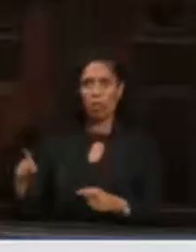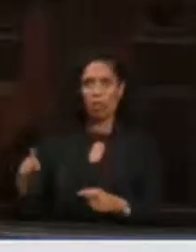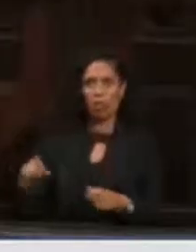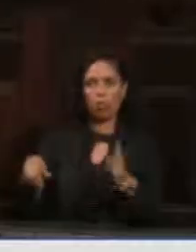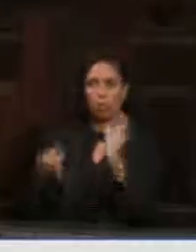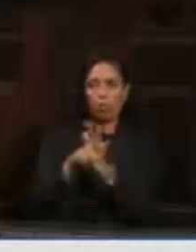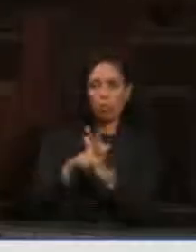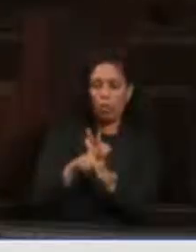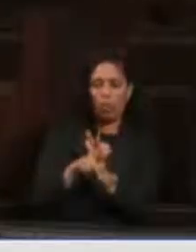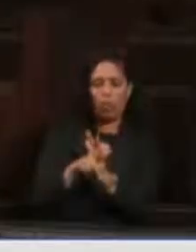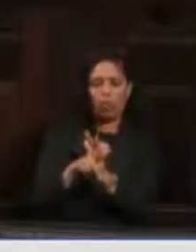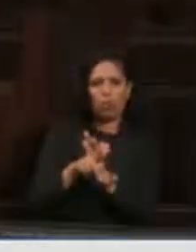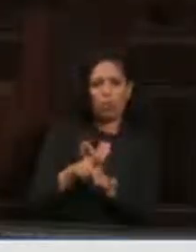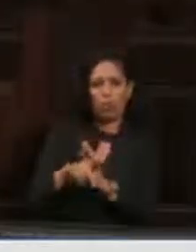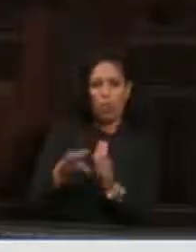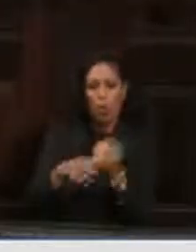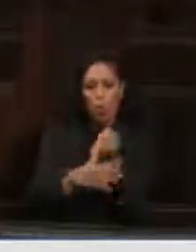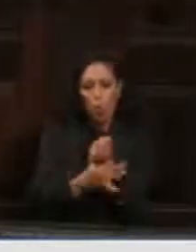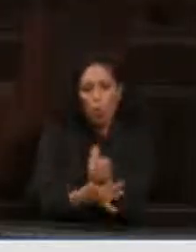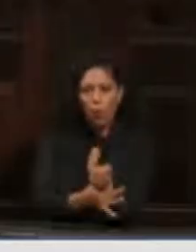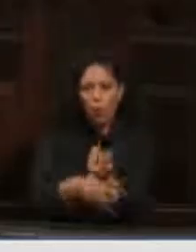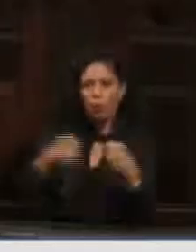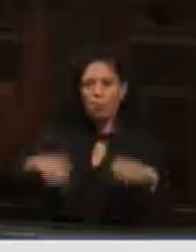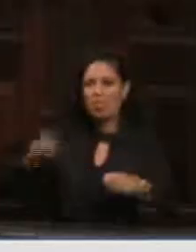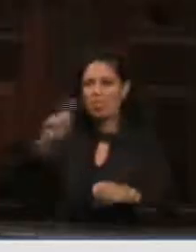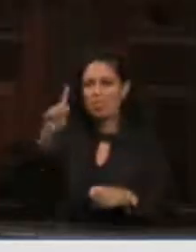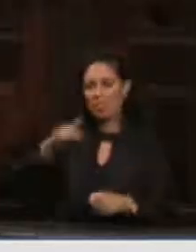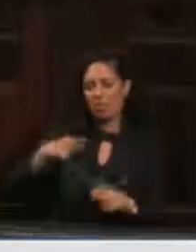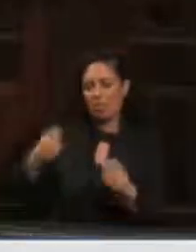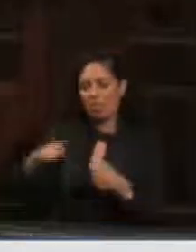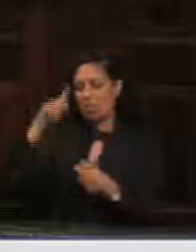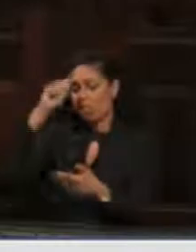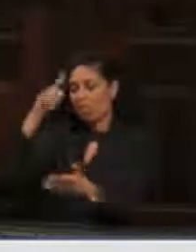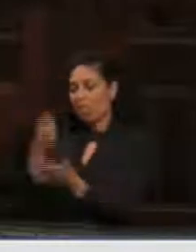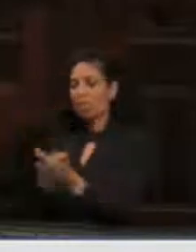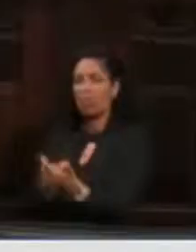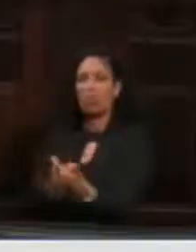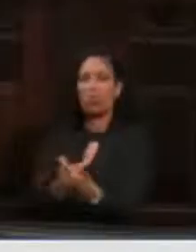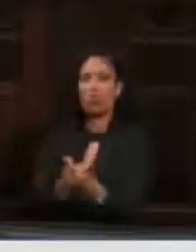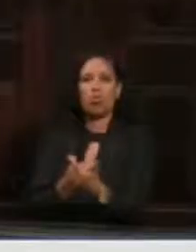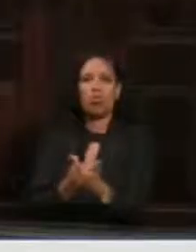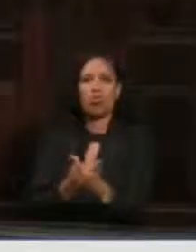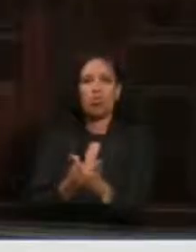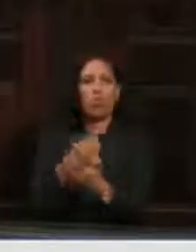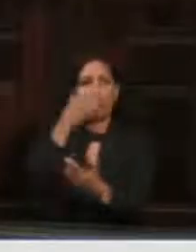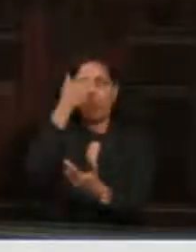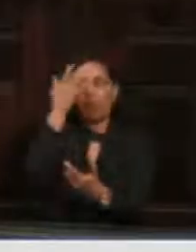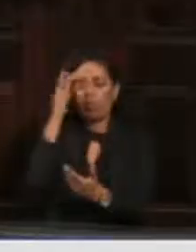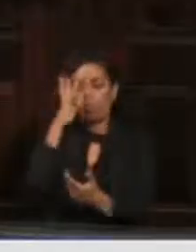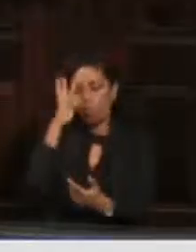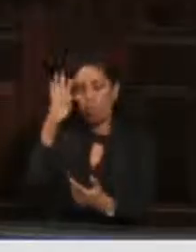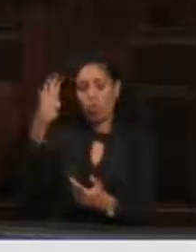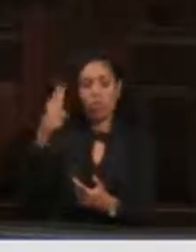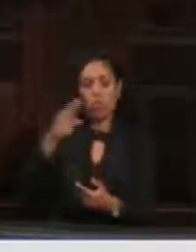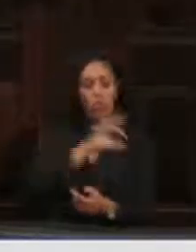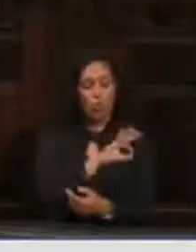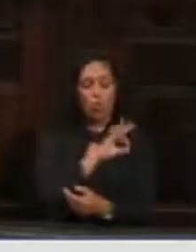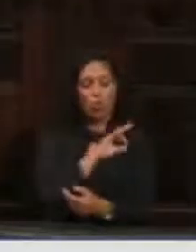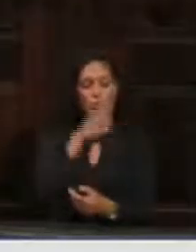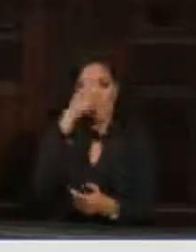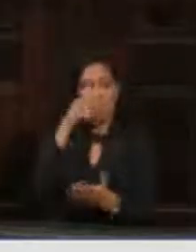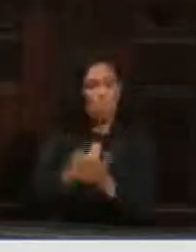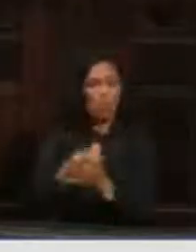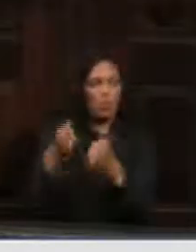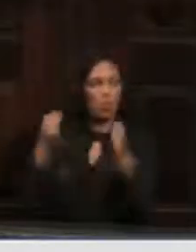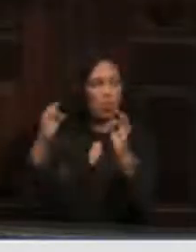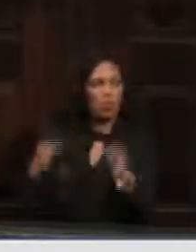do secretário de segurança pública da polícia militar. No mínimo, ele pegar o telefone ao